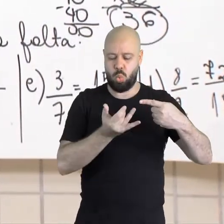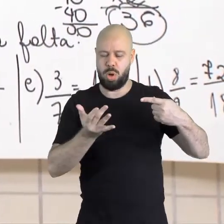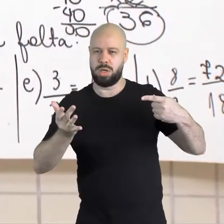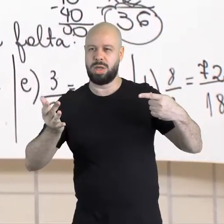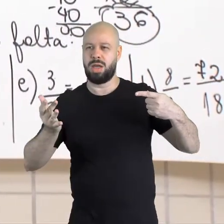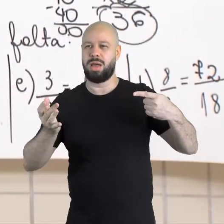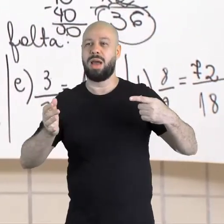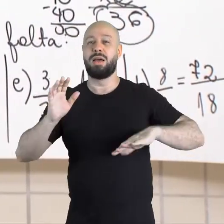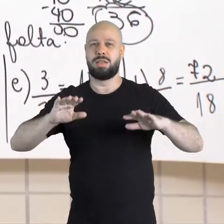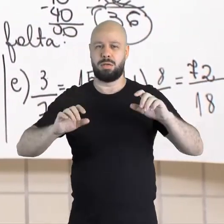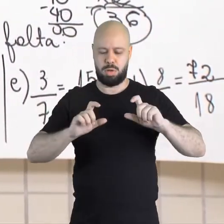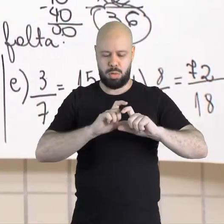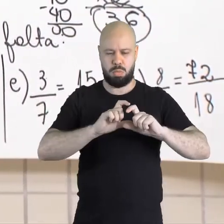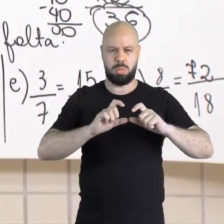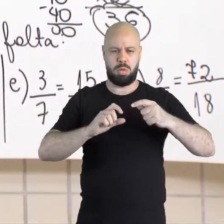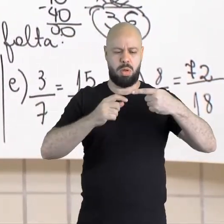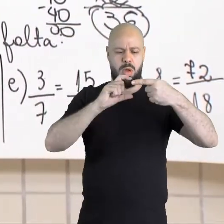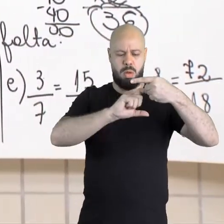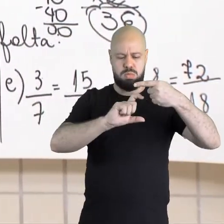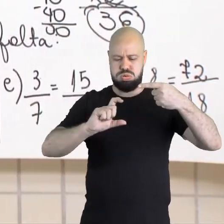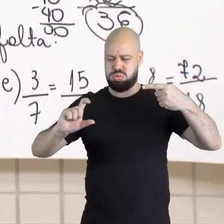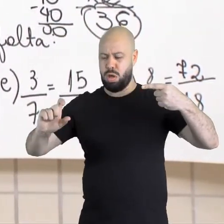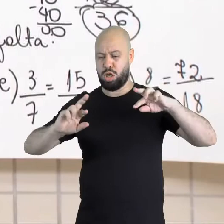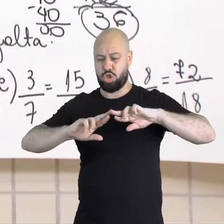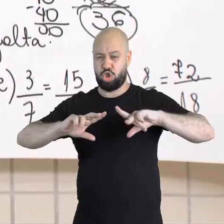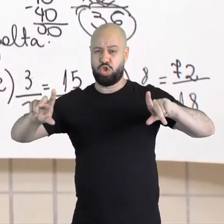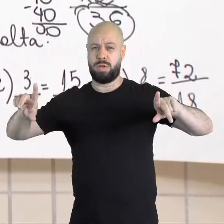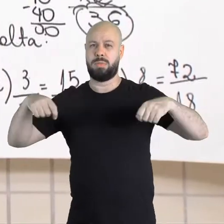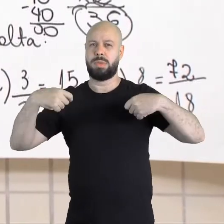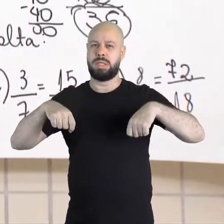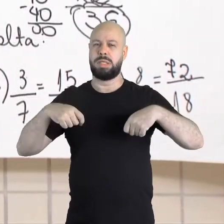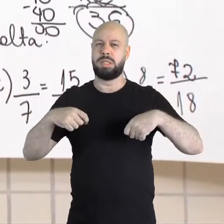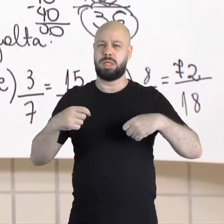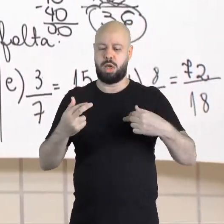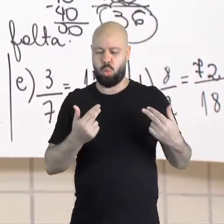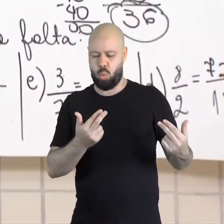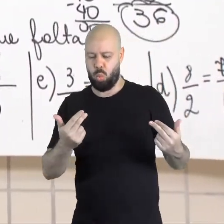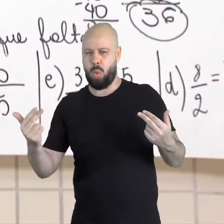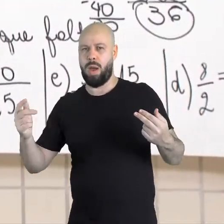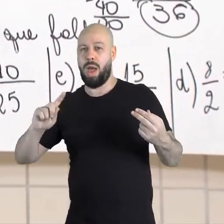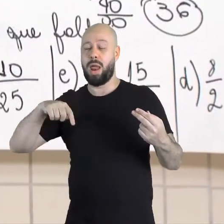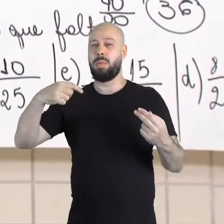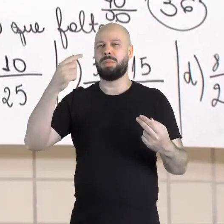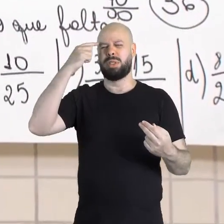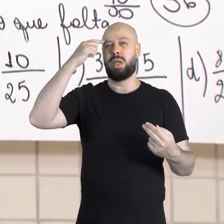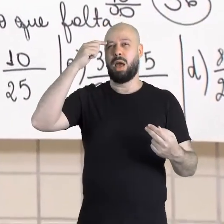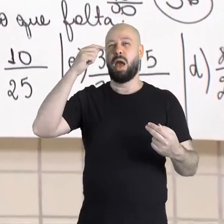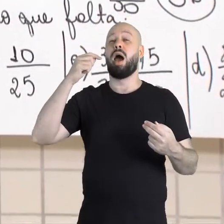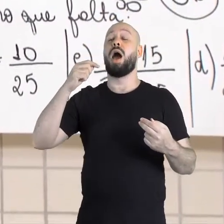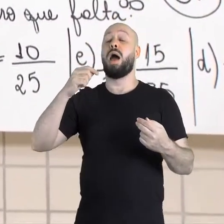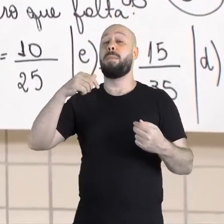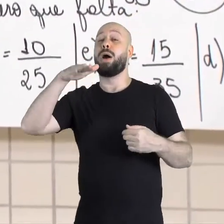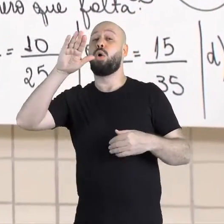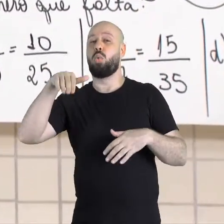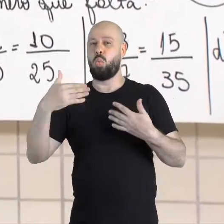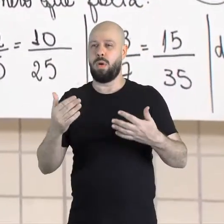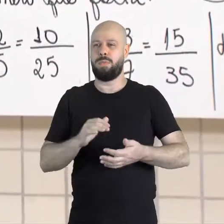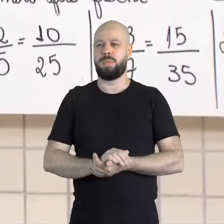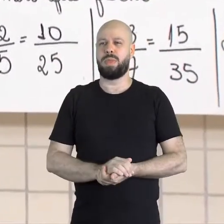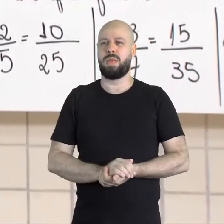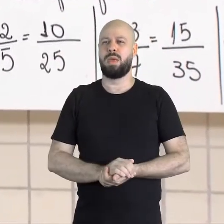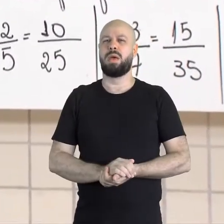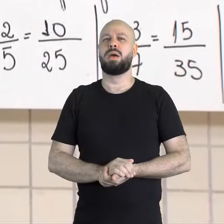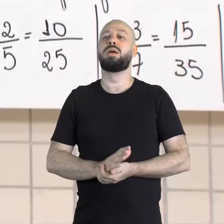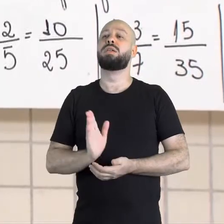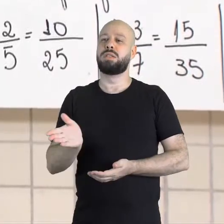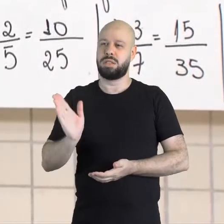denominadores são diferentes, eu tenho que colocá-los iguais para descobrir quem é o maior. Vimos aqui um probleminha,